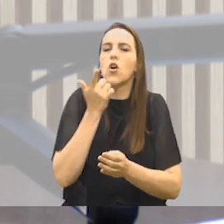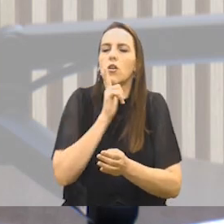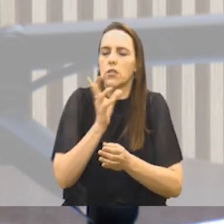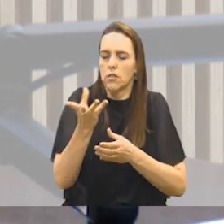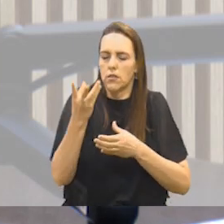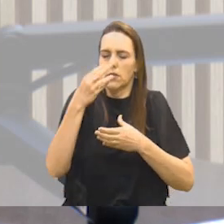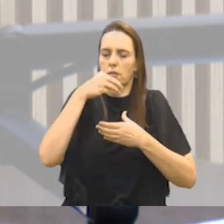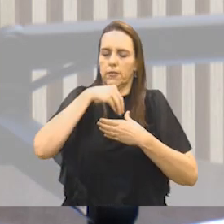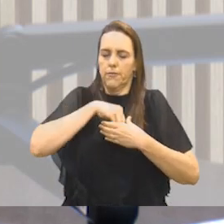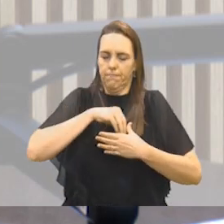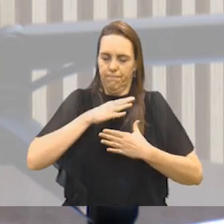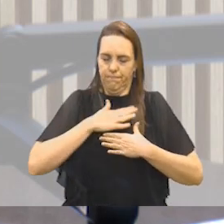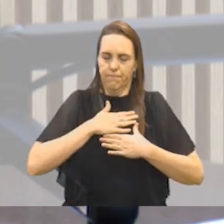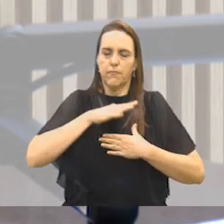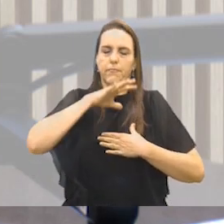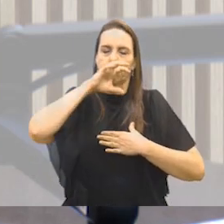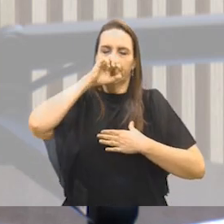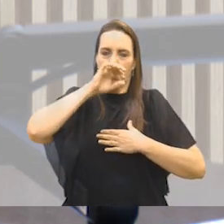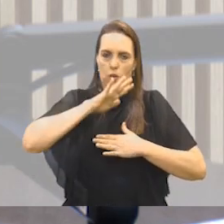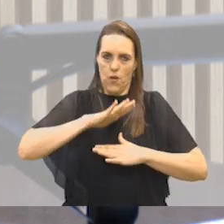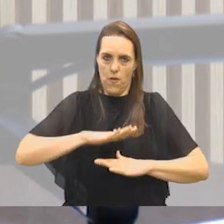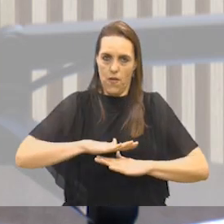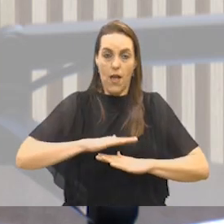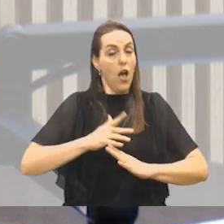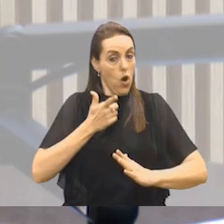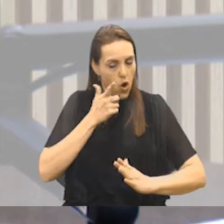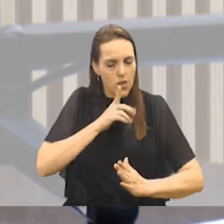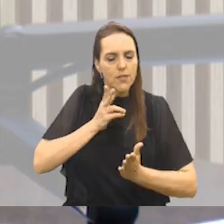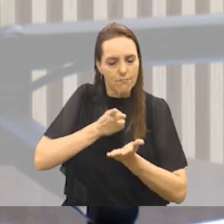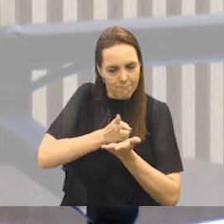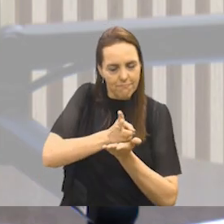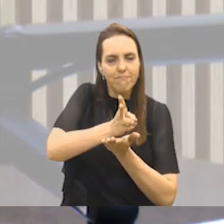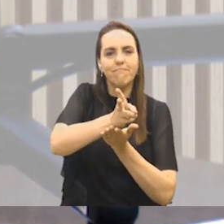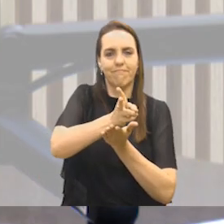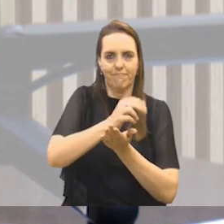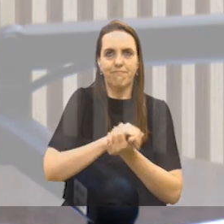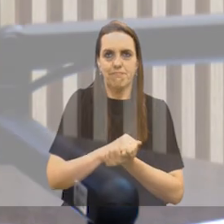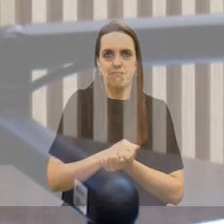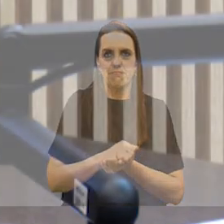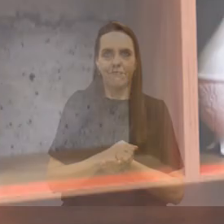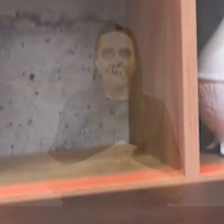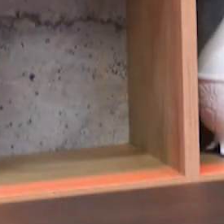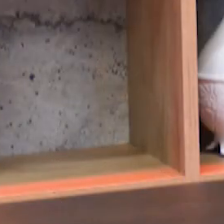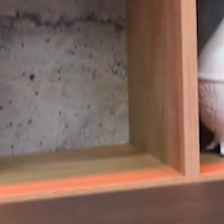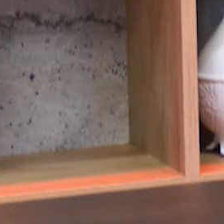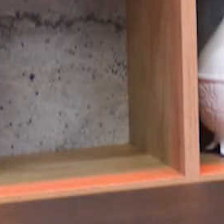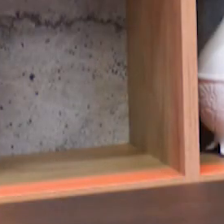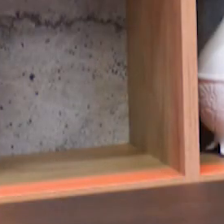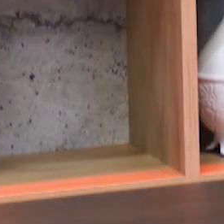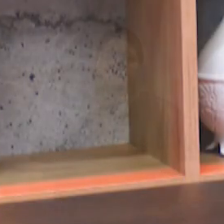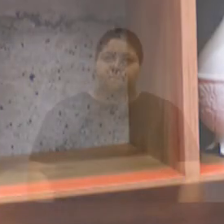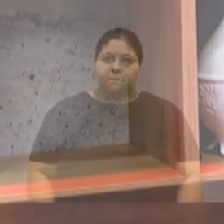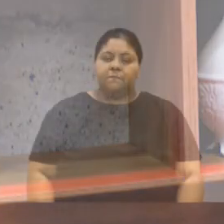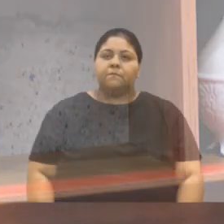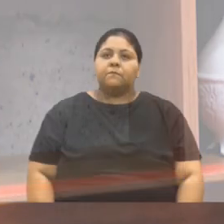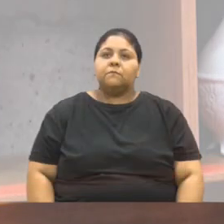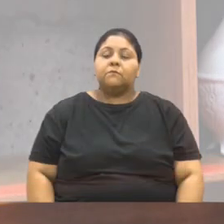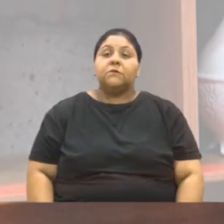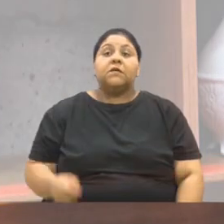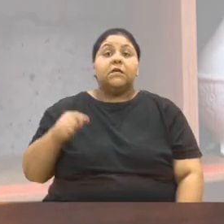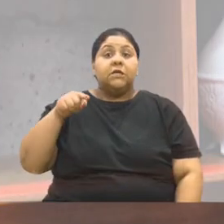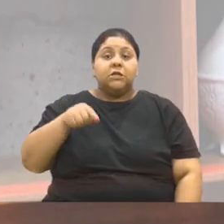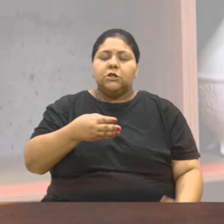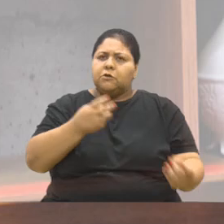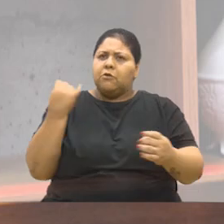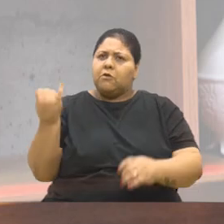equilíbrio para você voltar para o teu centro e retomar a partir daí. E isso é muito importante, né, Josi? Porque a gente está no